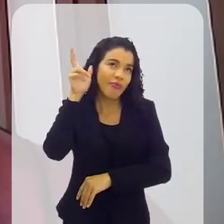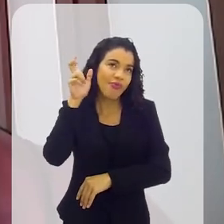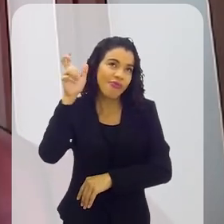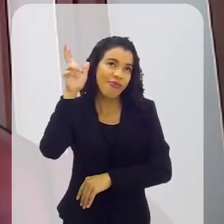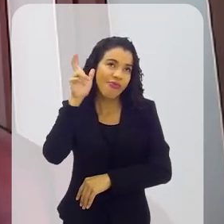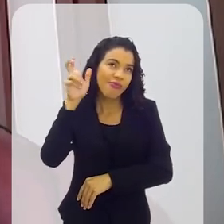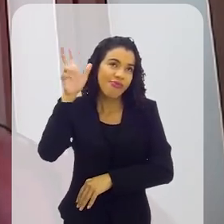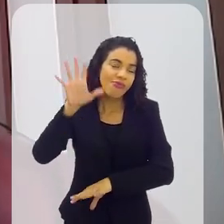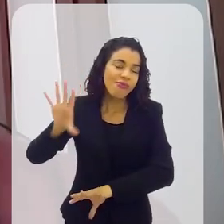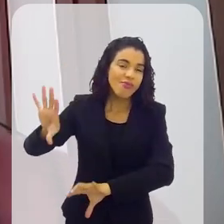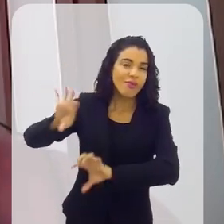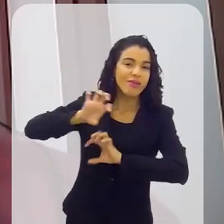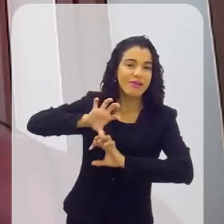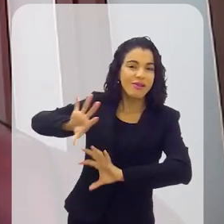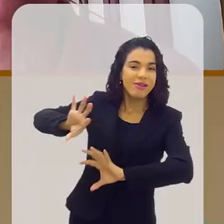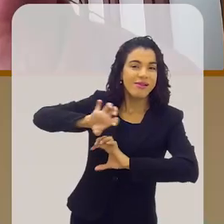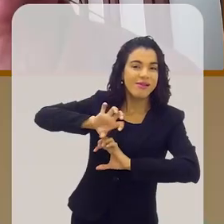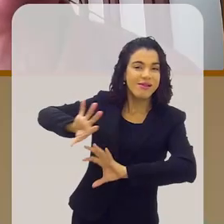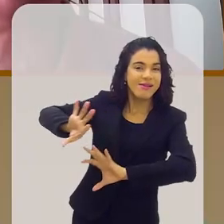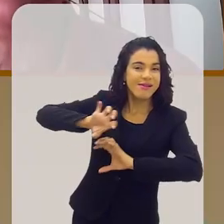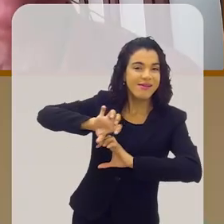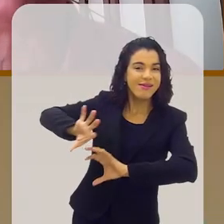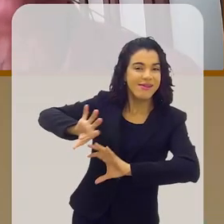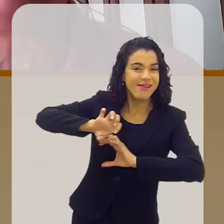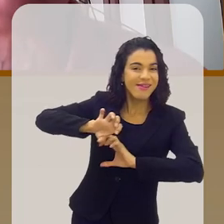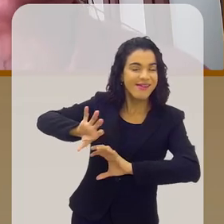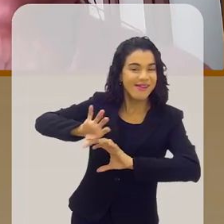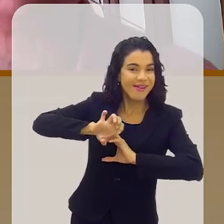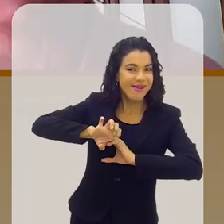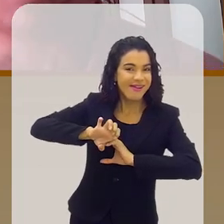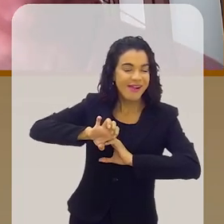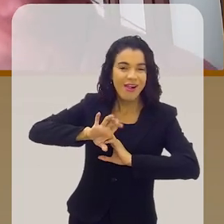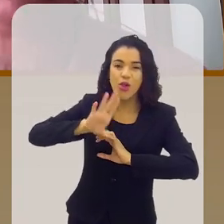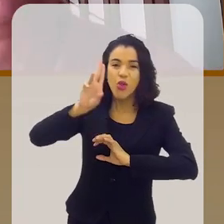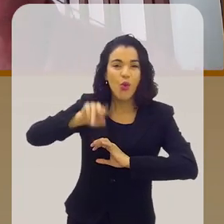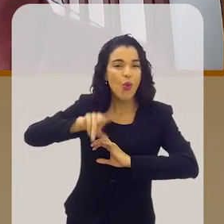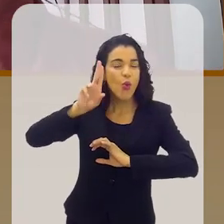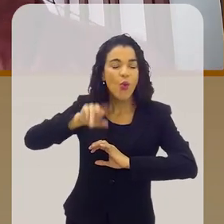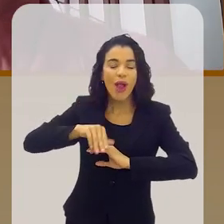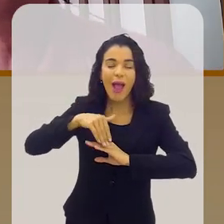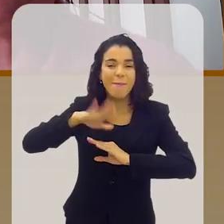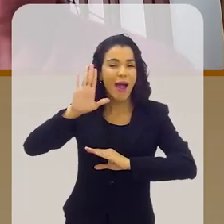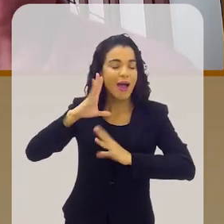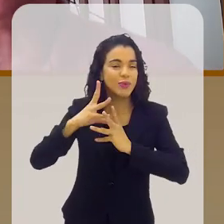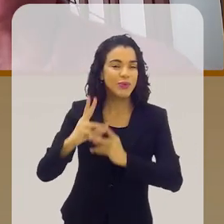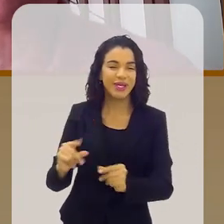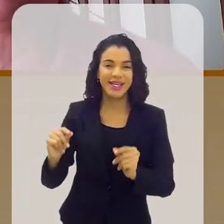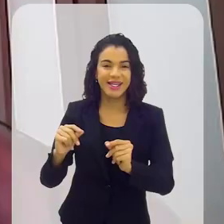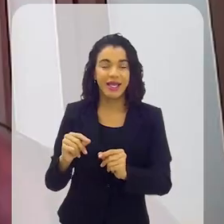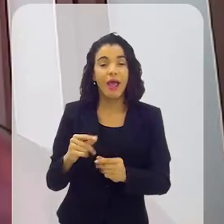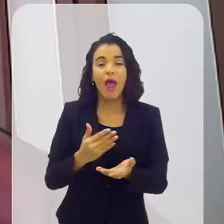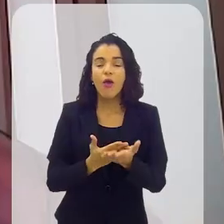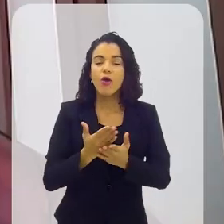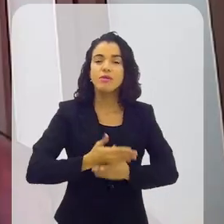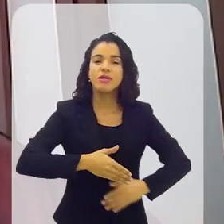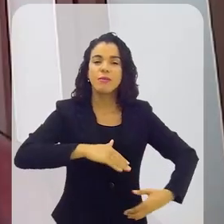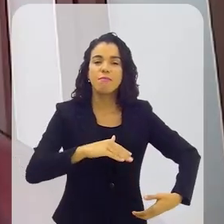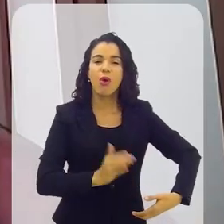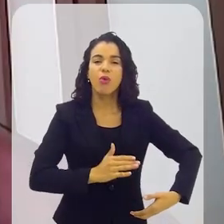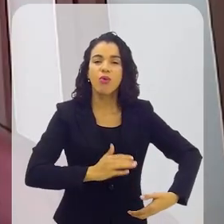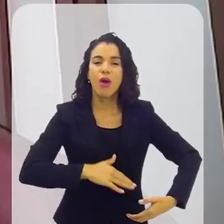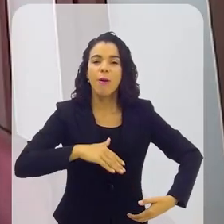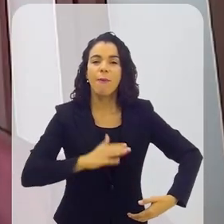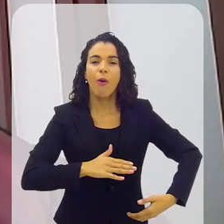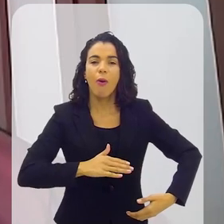e é como se fosse um vírus. Entra e não sai nunca mais. E até que depois eu comecei a